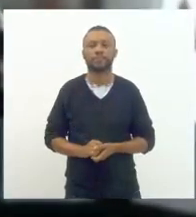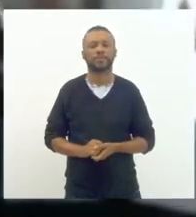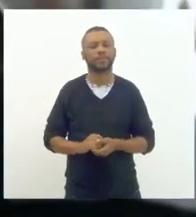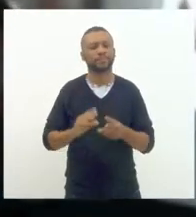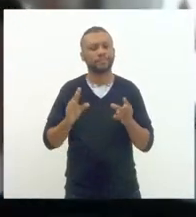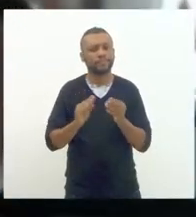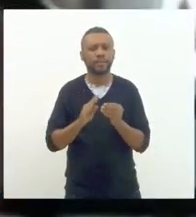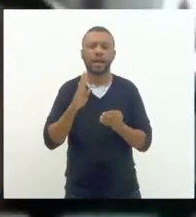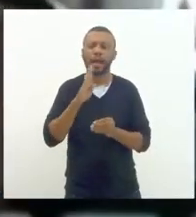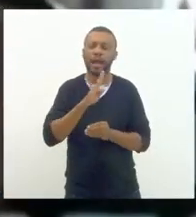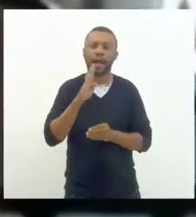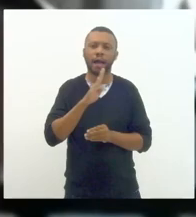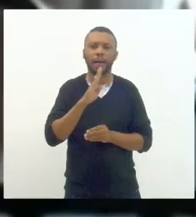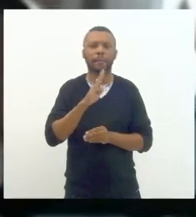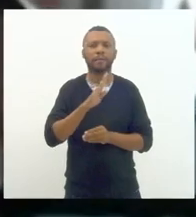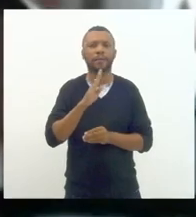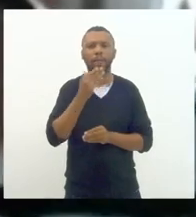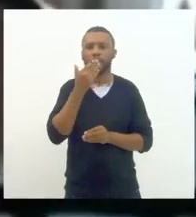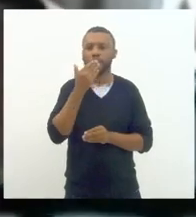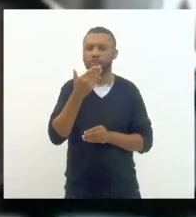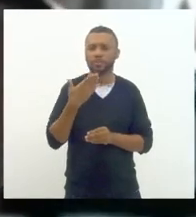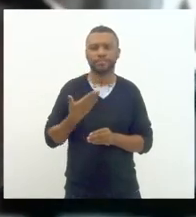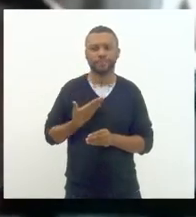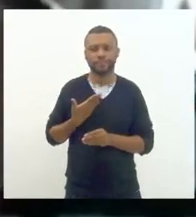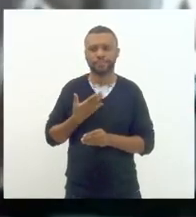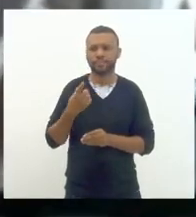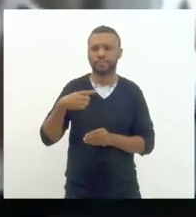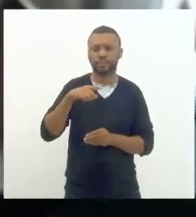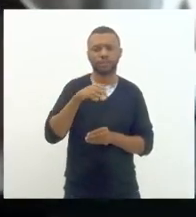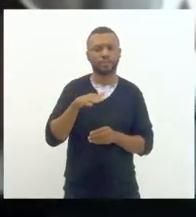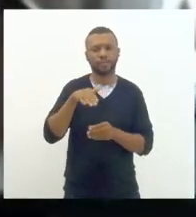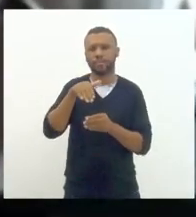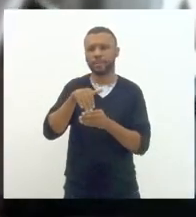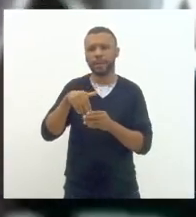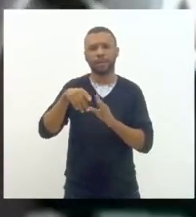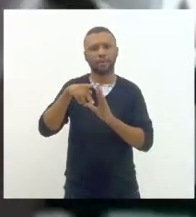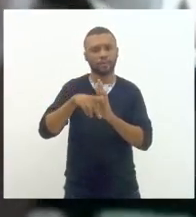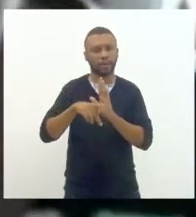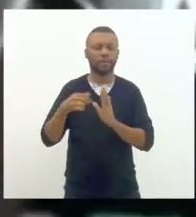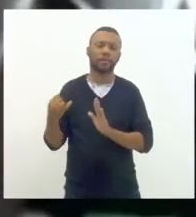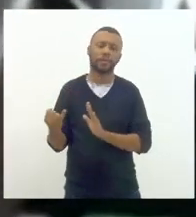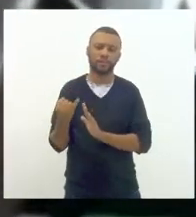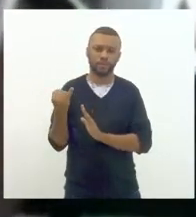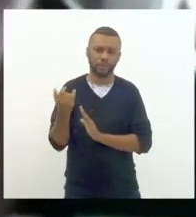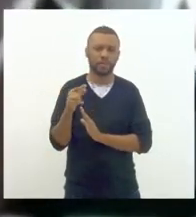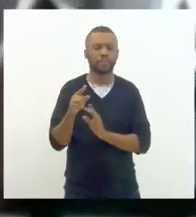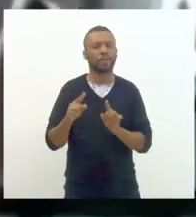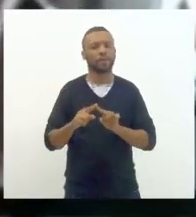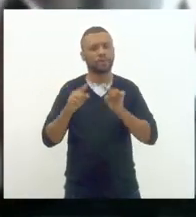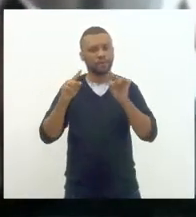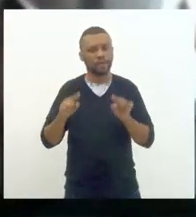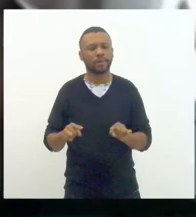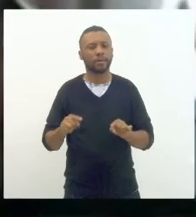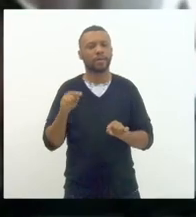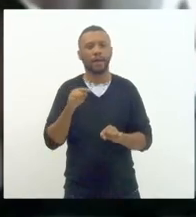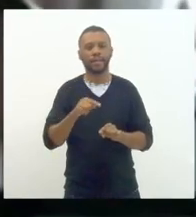rápida, pedir aos companheiros aí para votar nesse projeto, que é super importante para os funcionários.